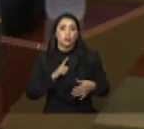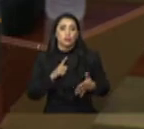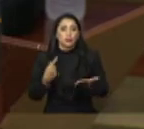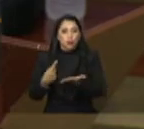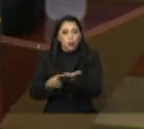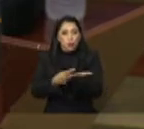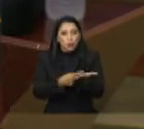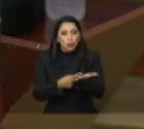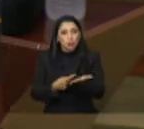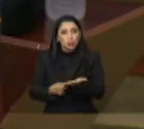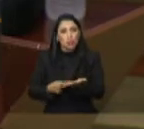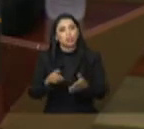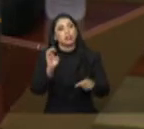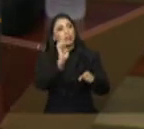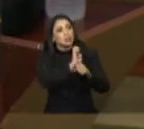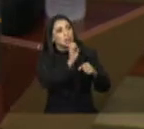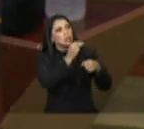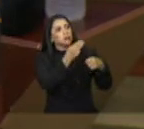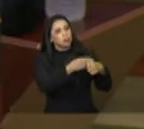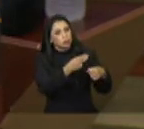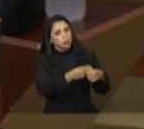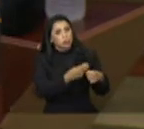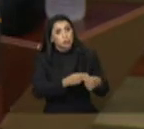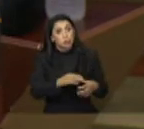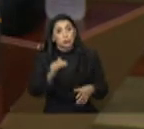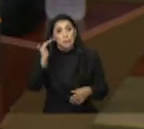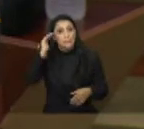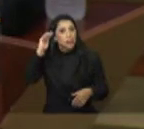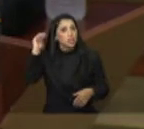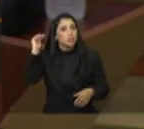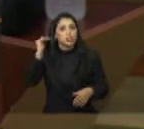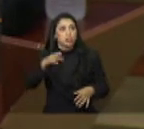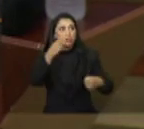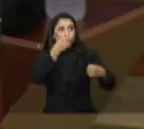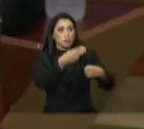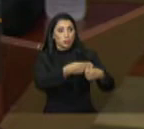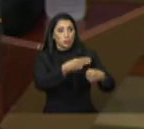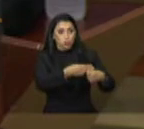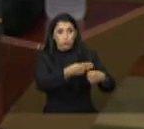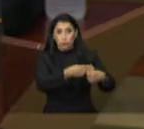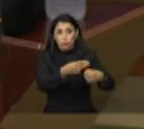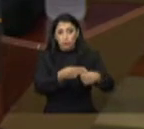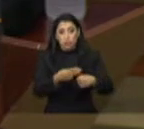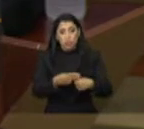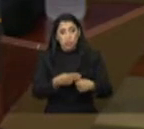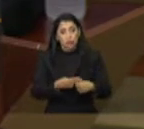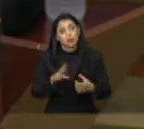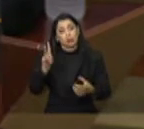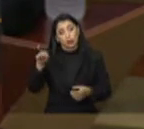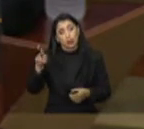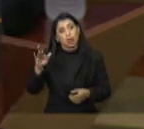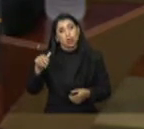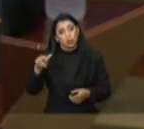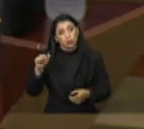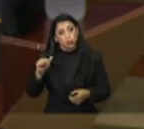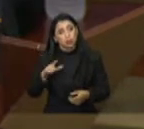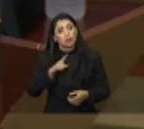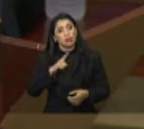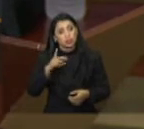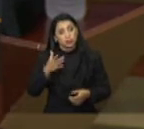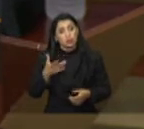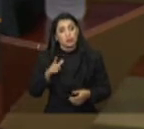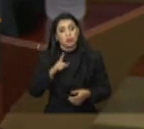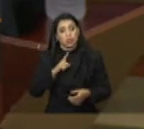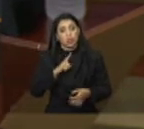entre os entes federativos em combine prioritariamente aos municípios o que não excluiu a união por meio do éfende